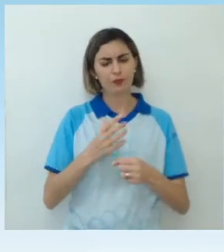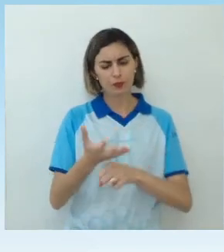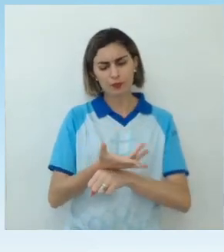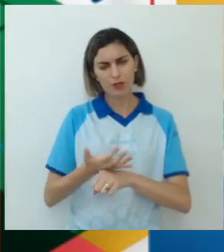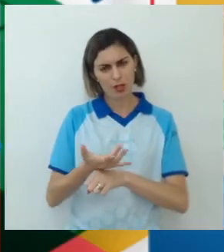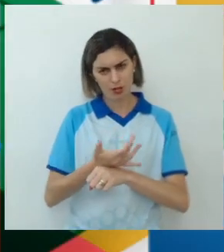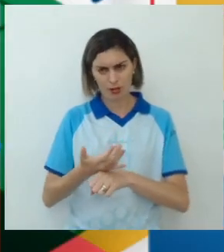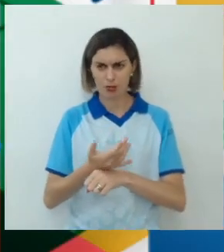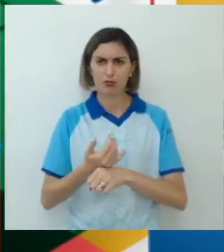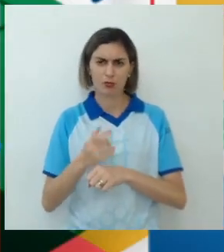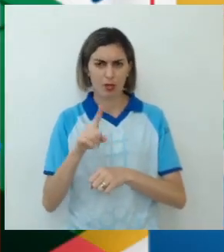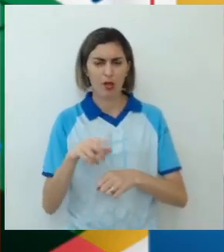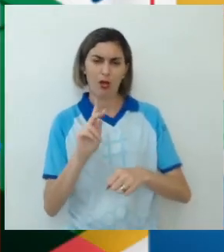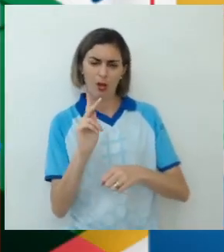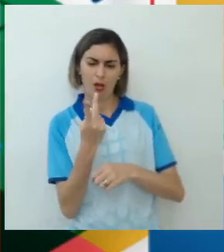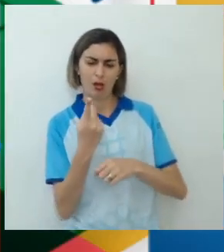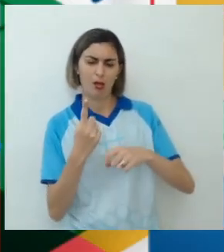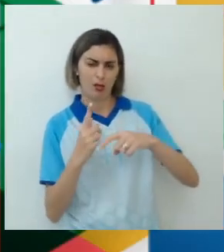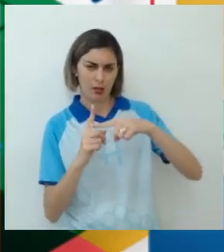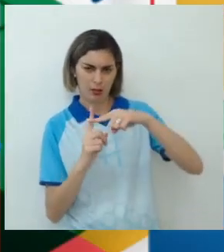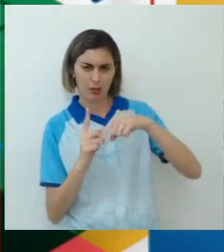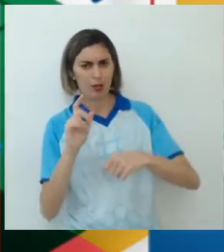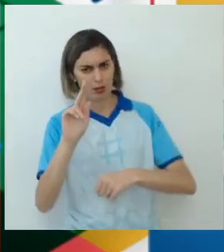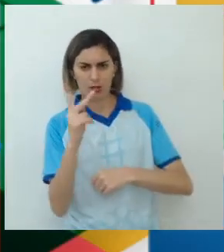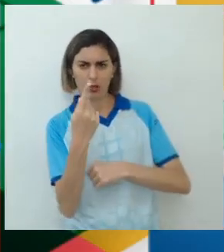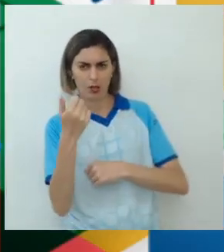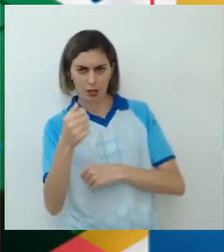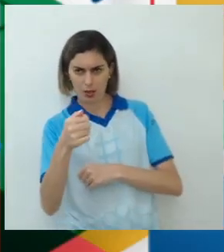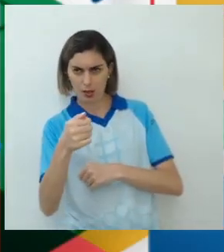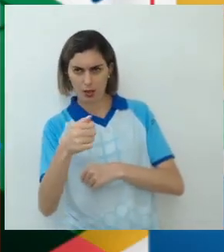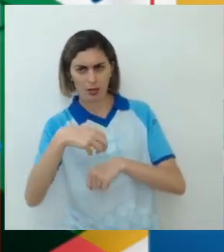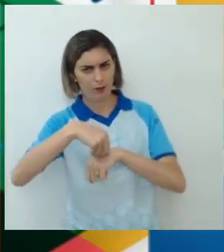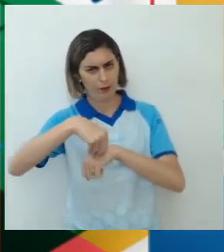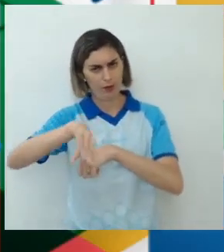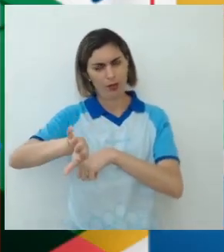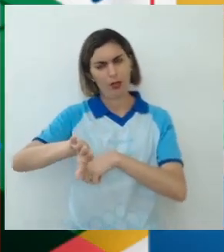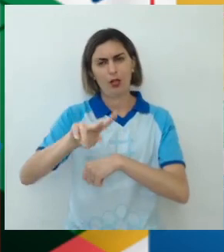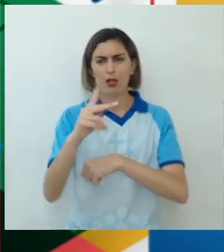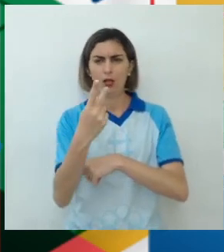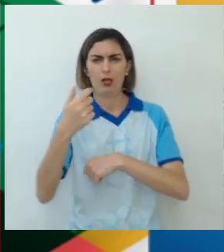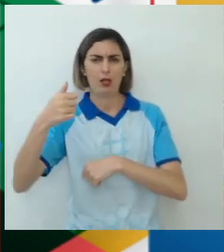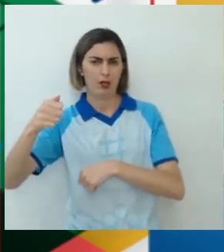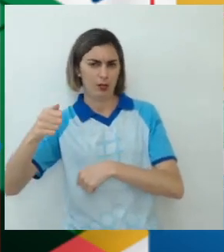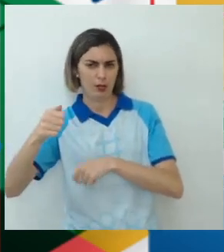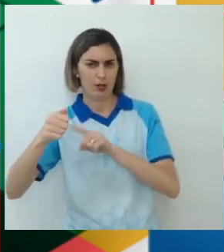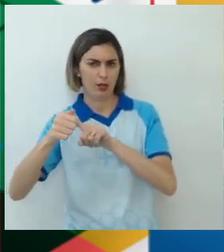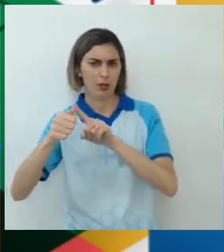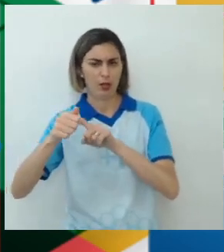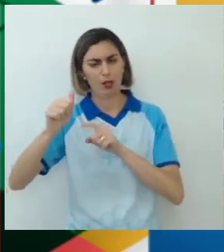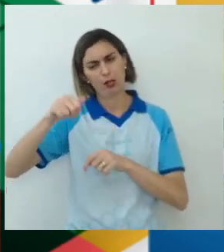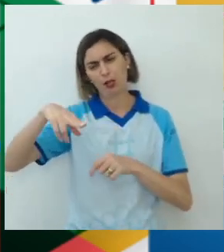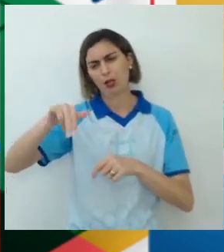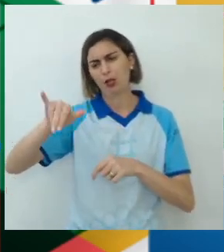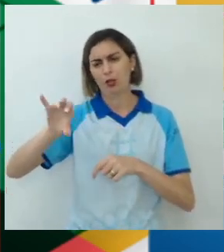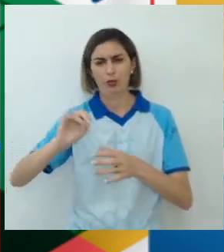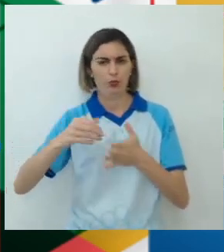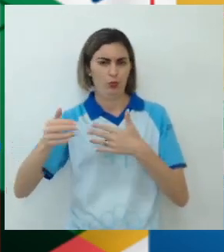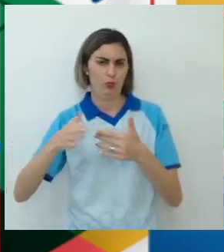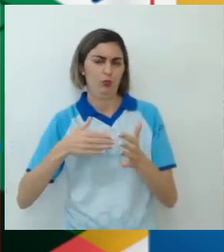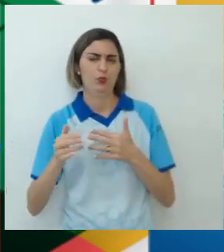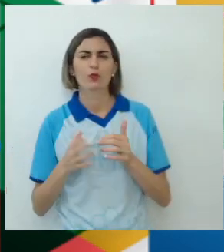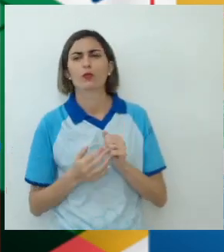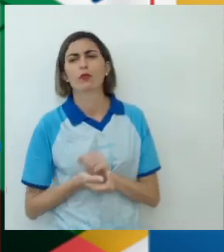ácido cuja fórmula é HA, ou seja, alguém que vai doar H+, e esse A é um ânion qualquer que vai ser